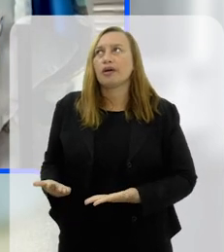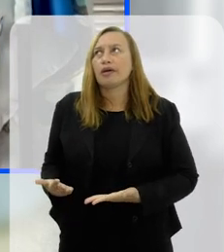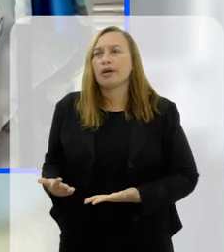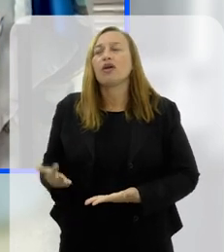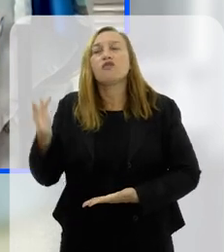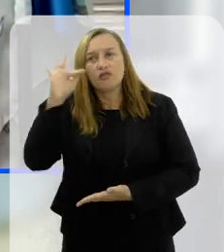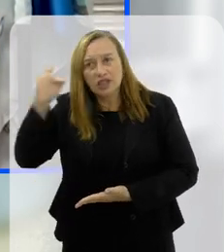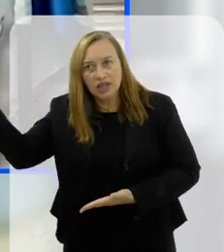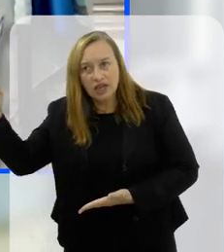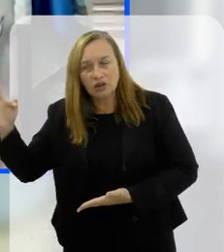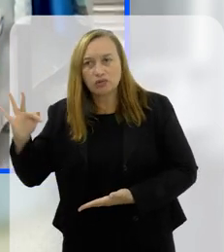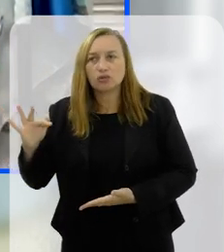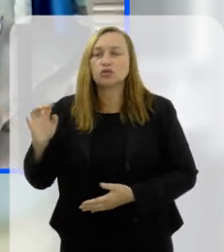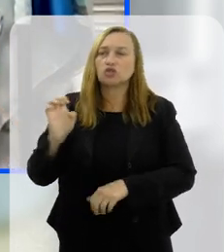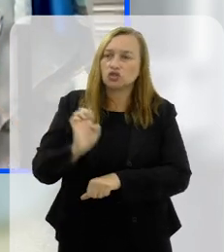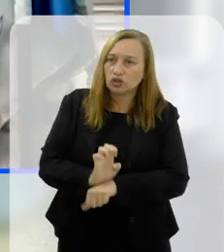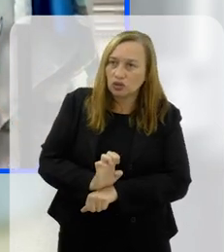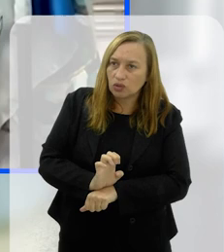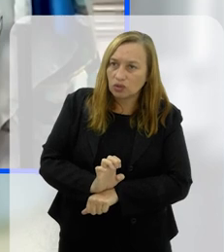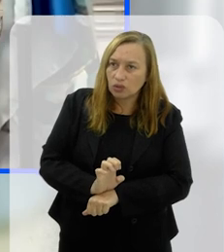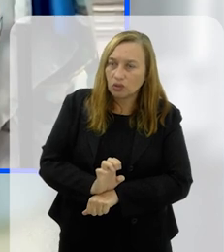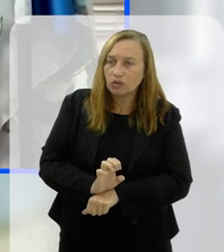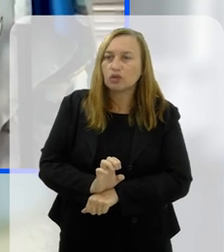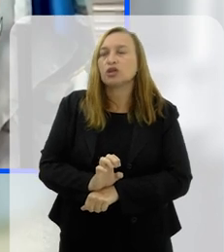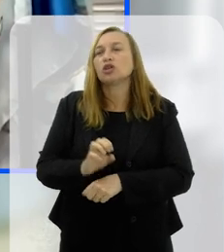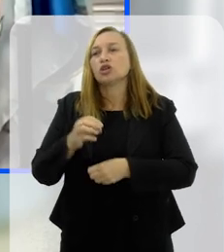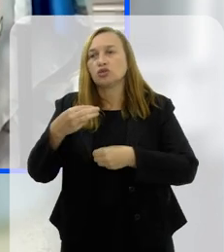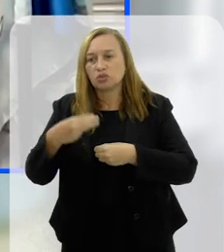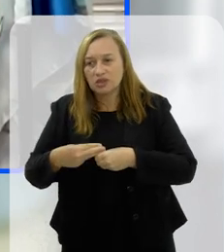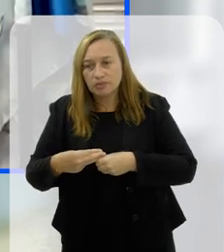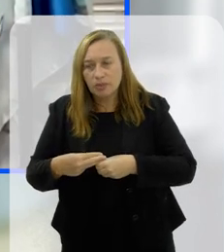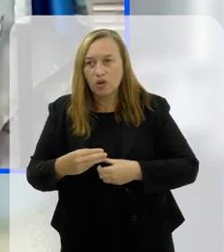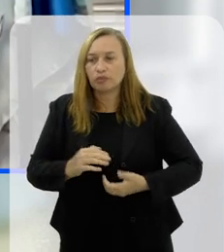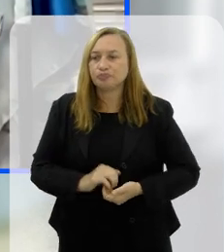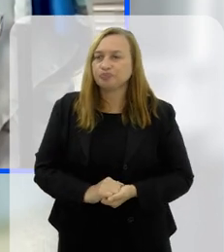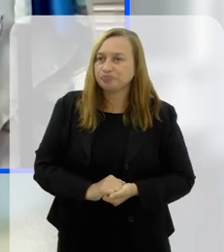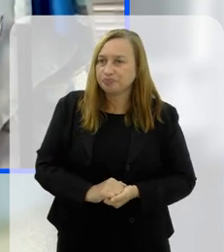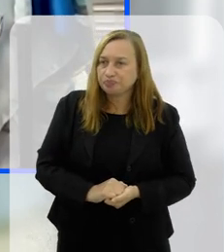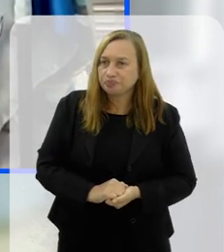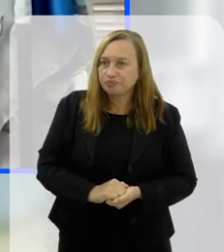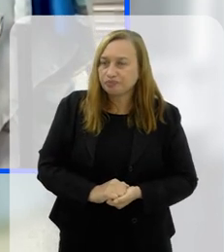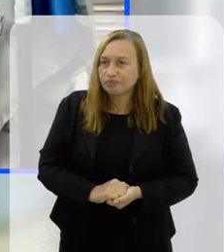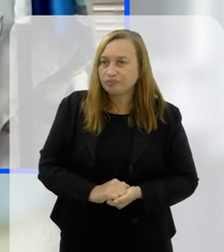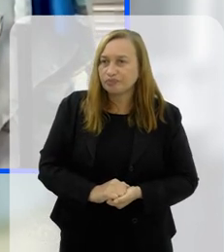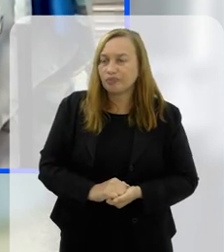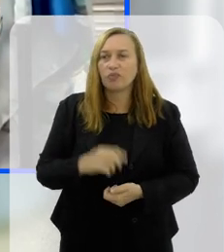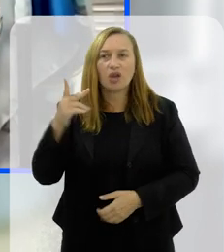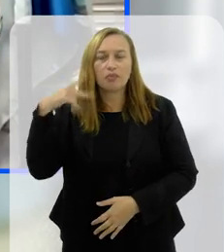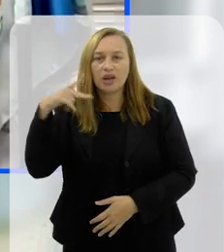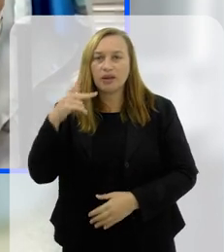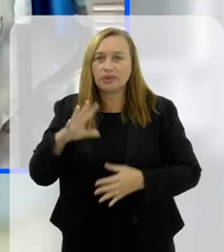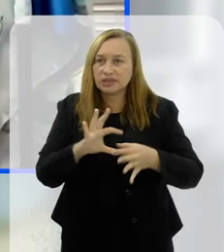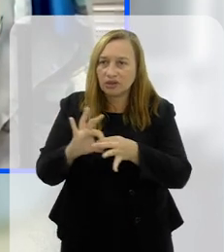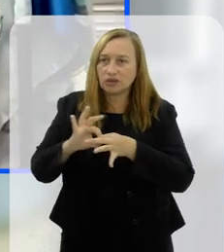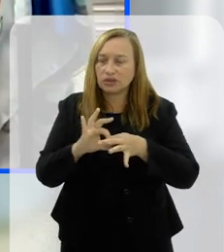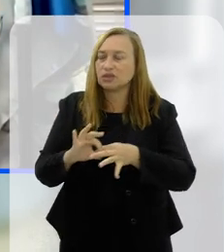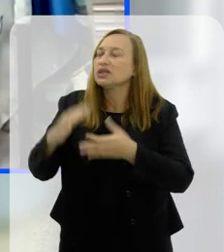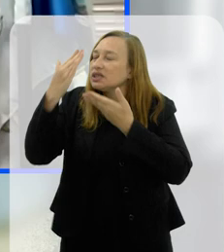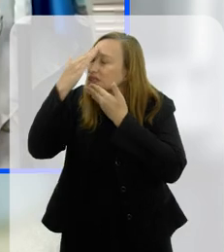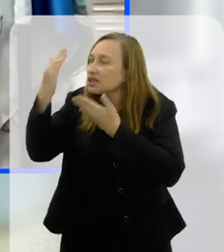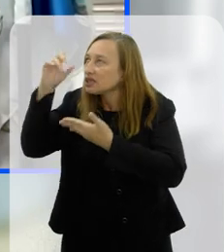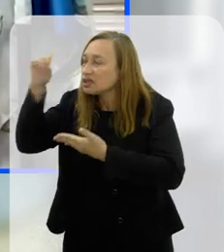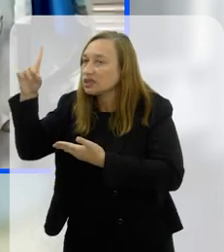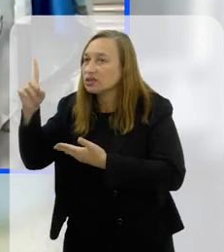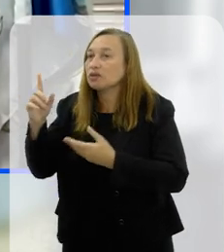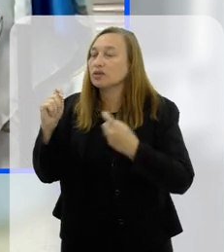do governo federal do governo estadual do governo municipal isso O parlamento aqui tá muito unido